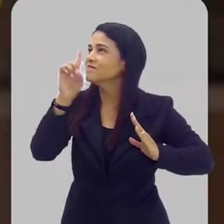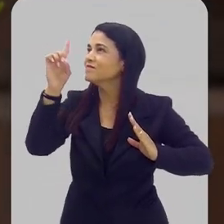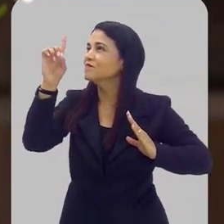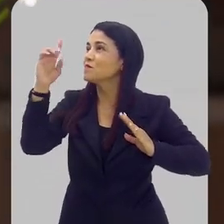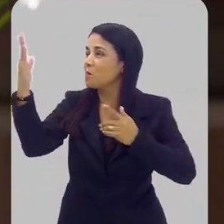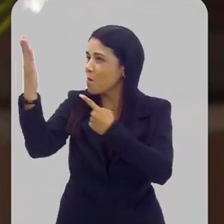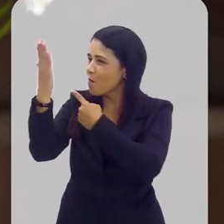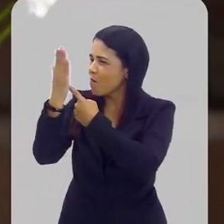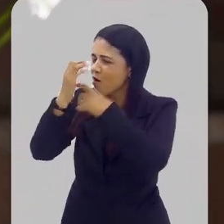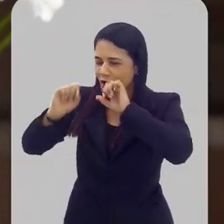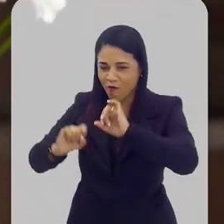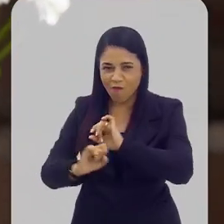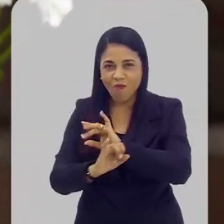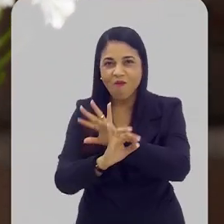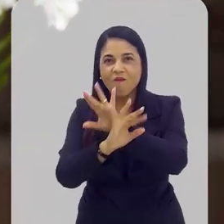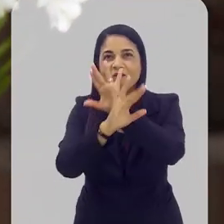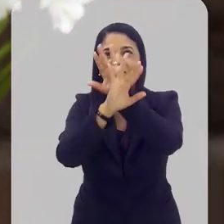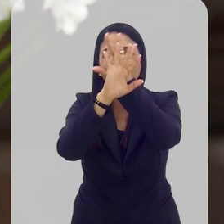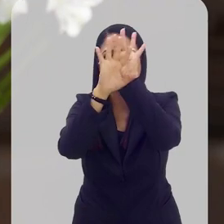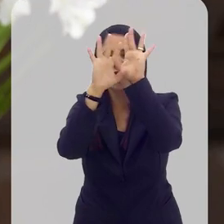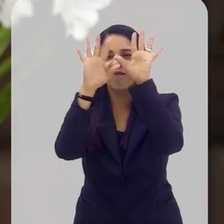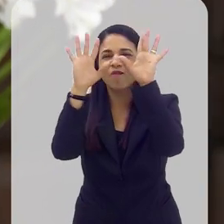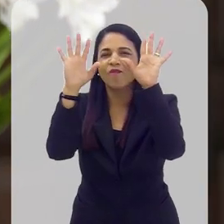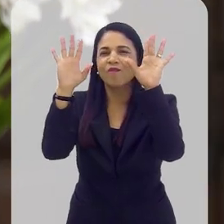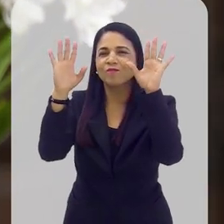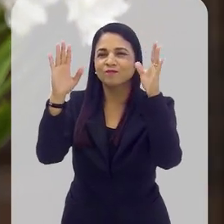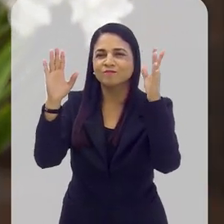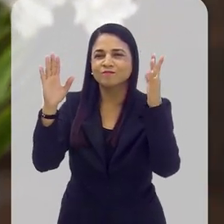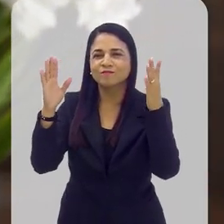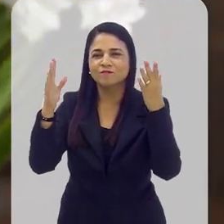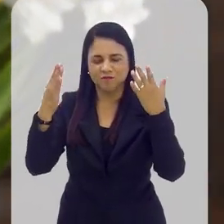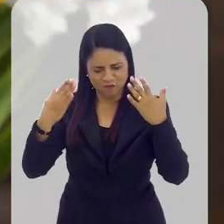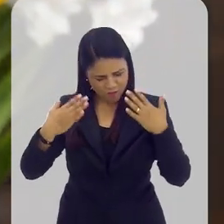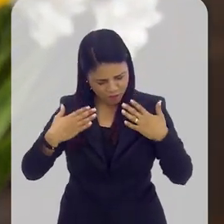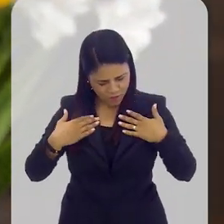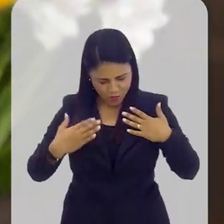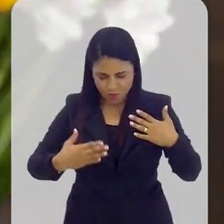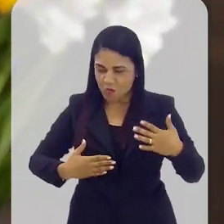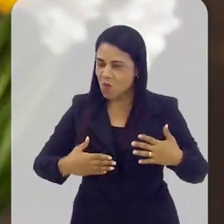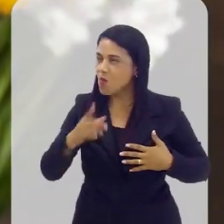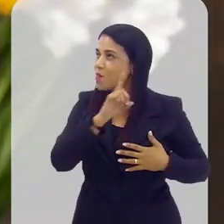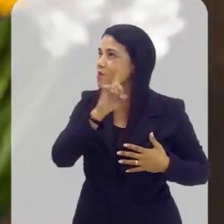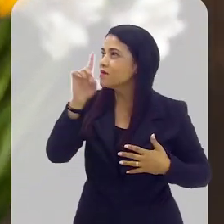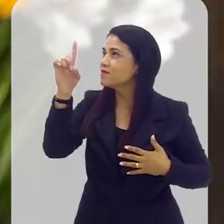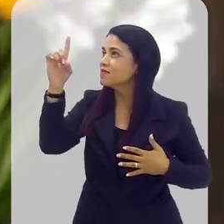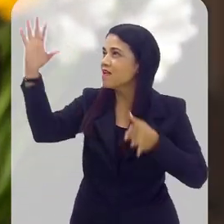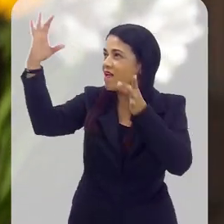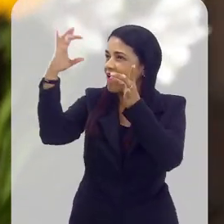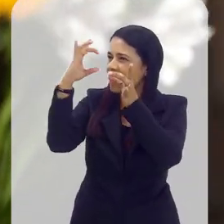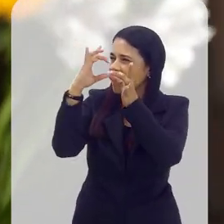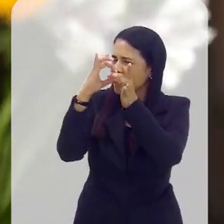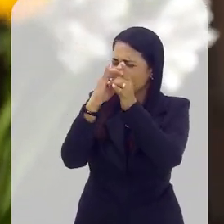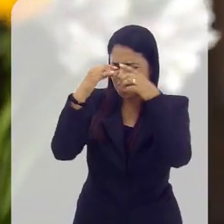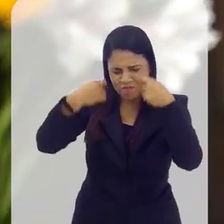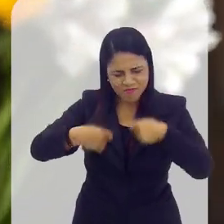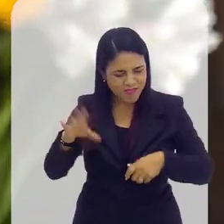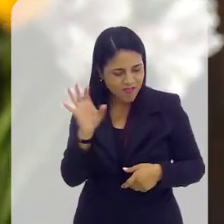mostra-nos tua glória. Somos o teu corpo e precisamos do